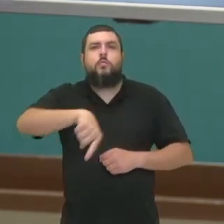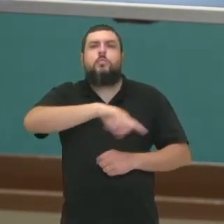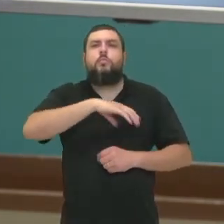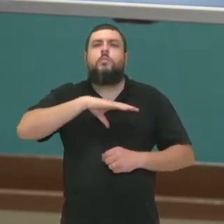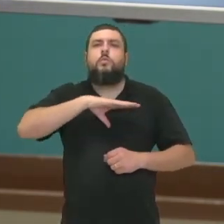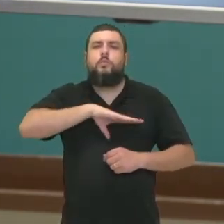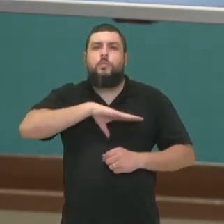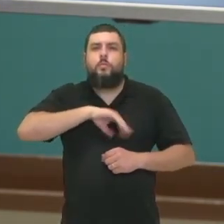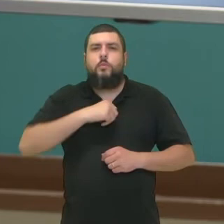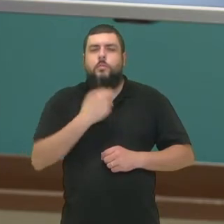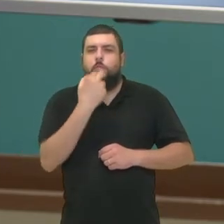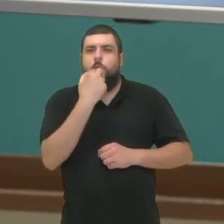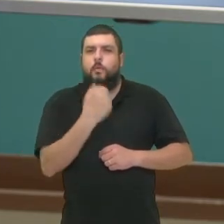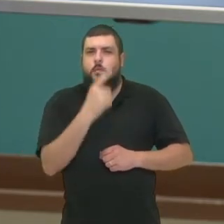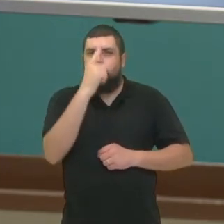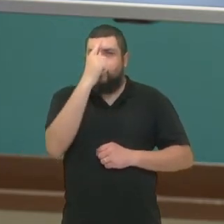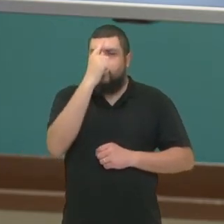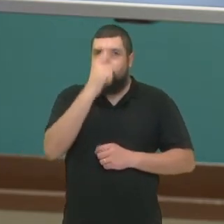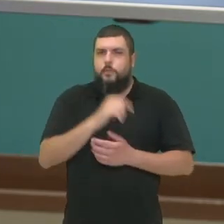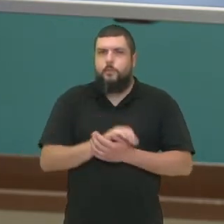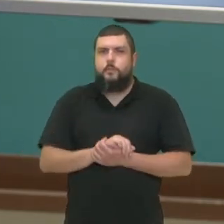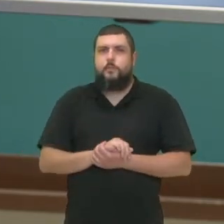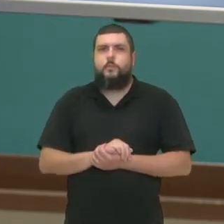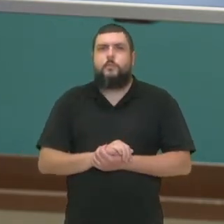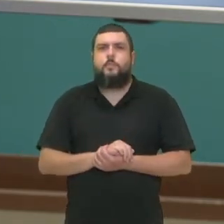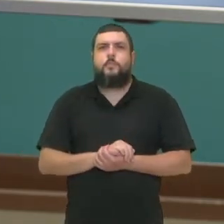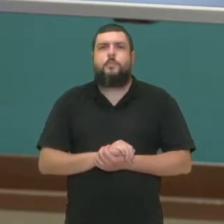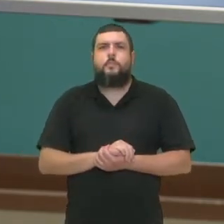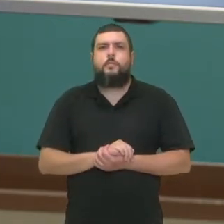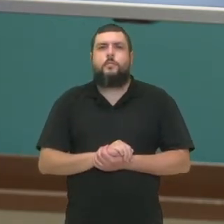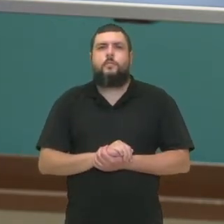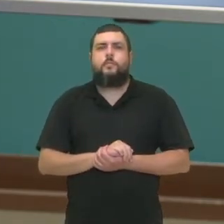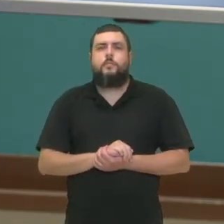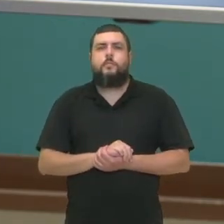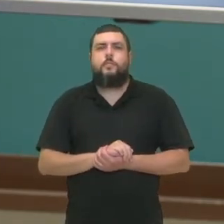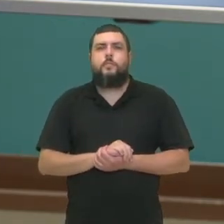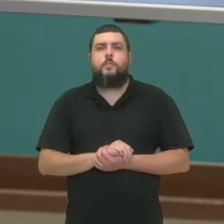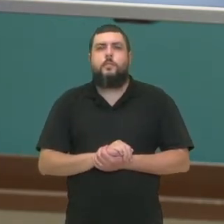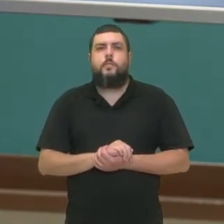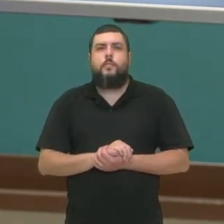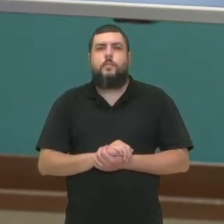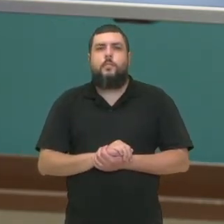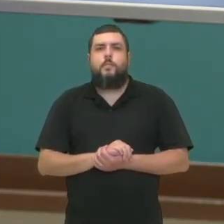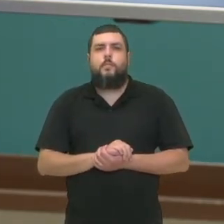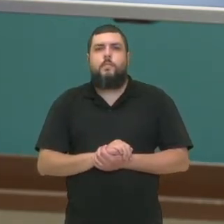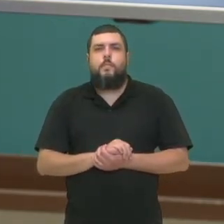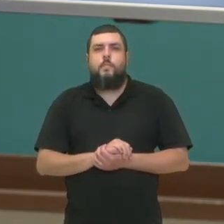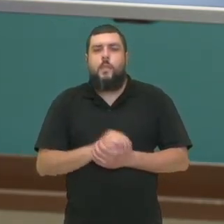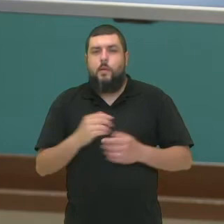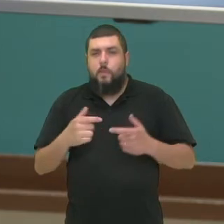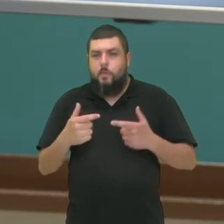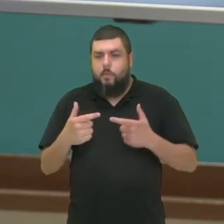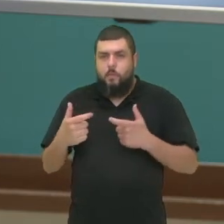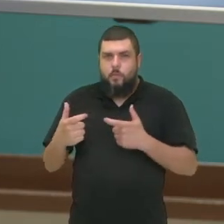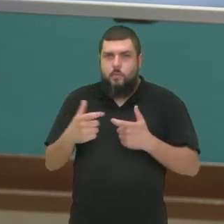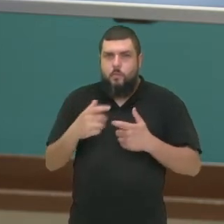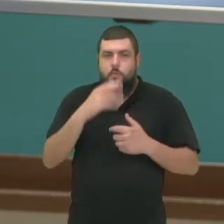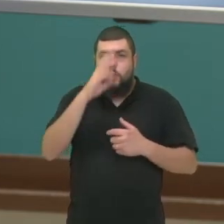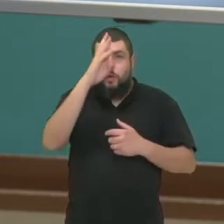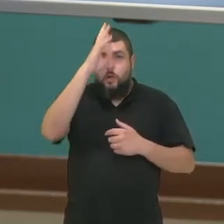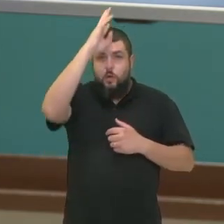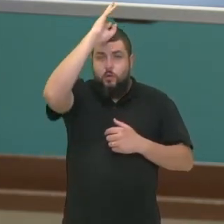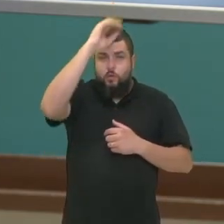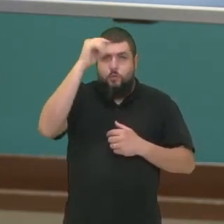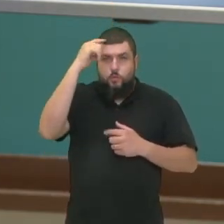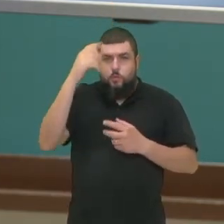Por muito pouco. Olha lá, essas guerras púnicas, após os conflitos, a cidade de Roma começou a receber cada vez mais visitantes. Com